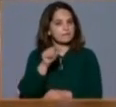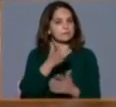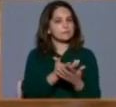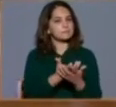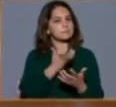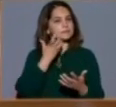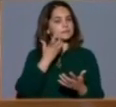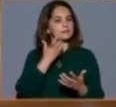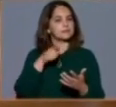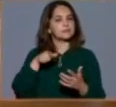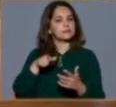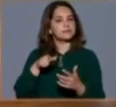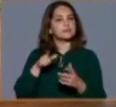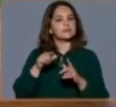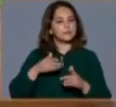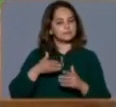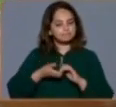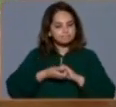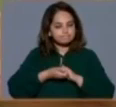nesta obra de generosidade.